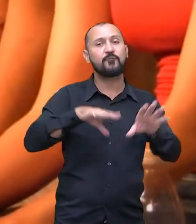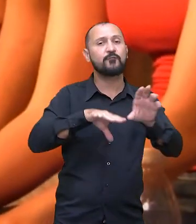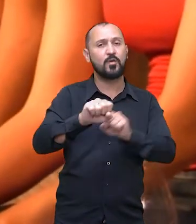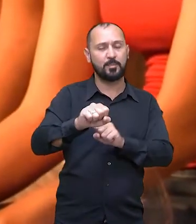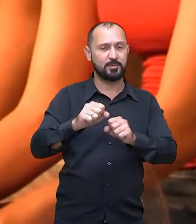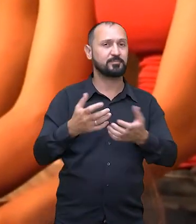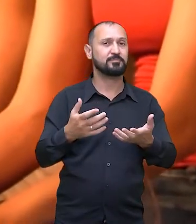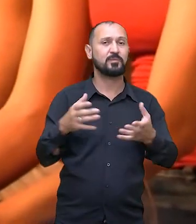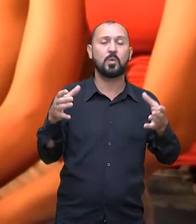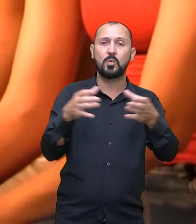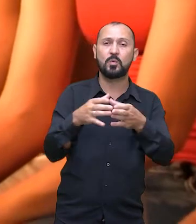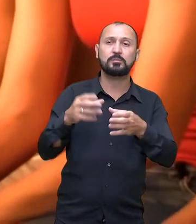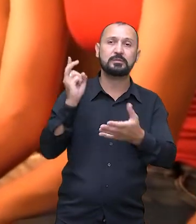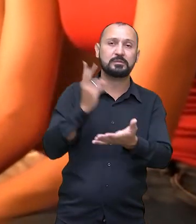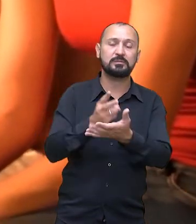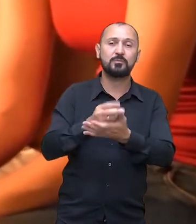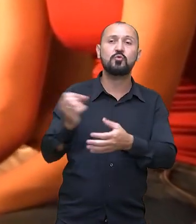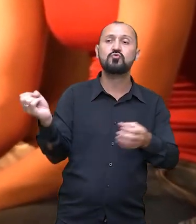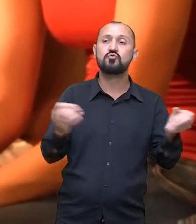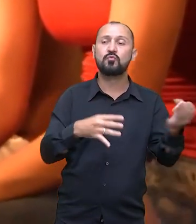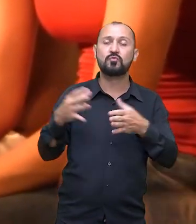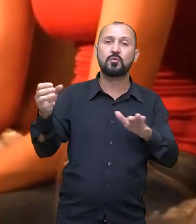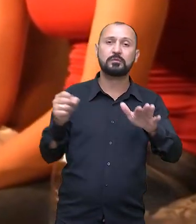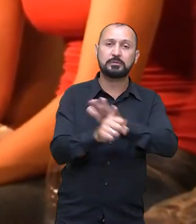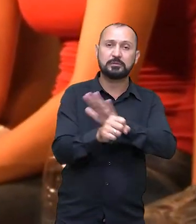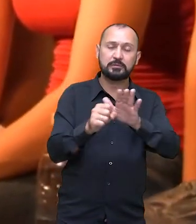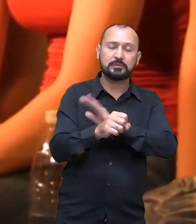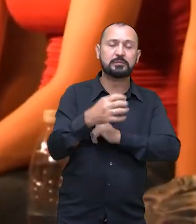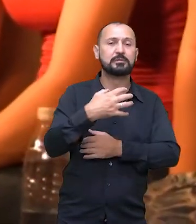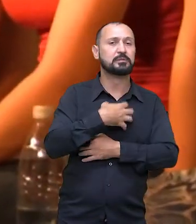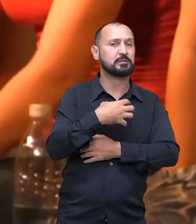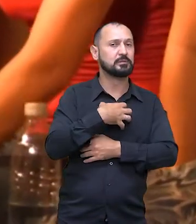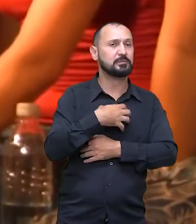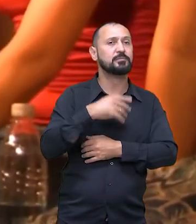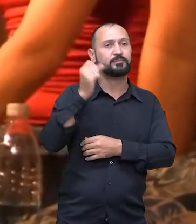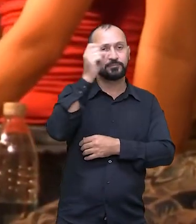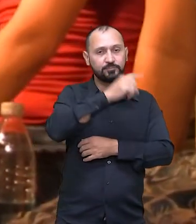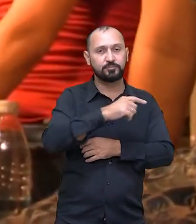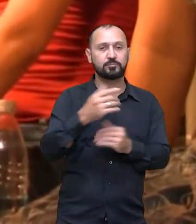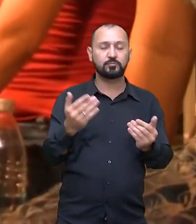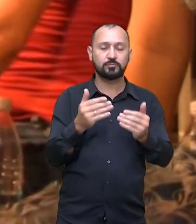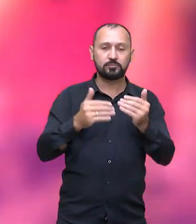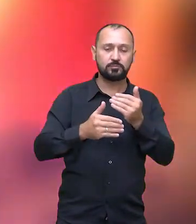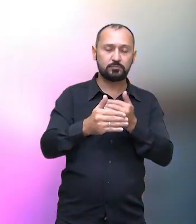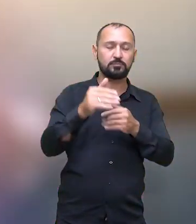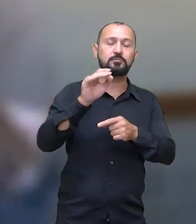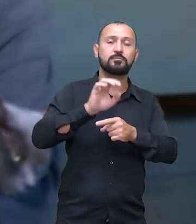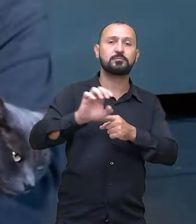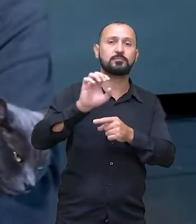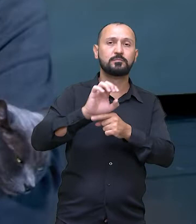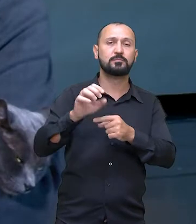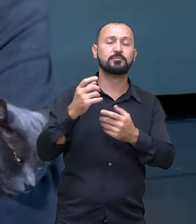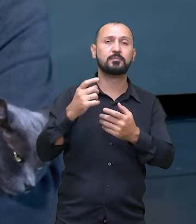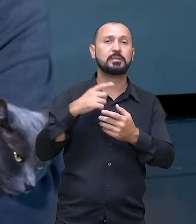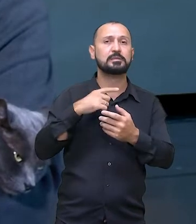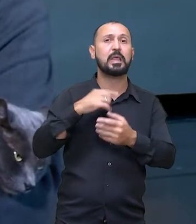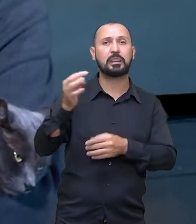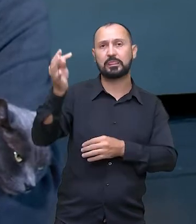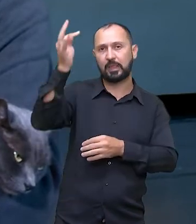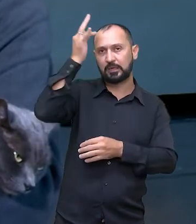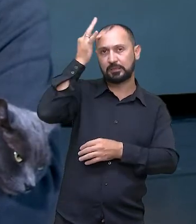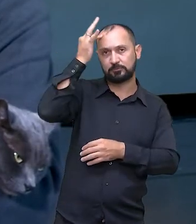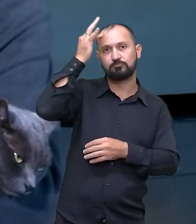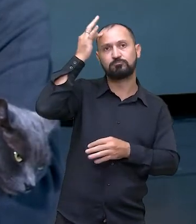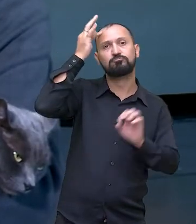a ideia é de formar. E vem uma galera nova aí. Eu sinto ainda, e é uma das dificuldades grandes dentro do Estado, eu acho que nós